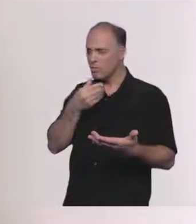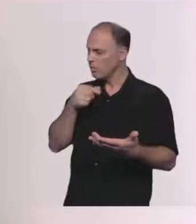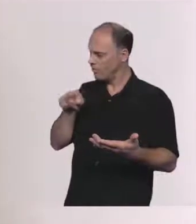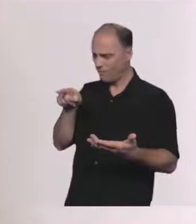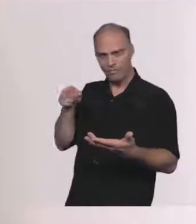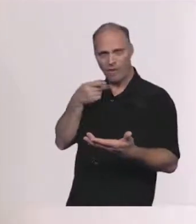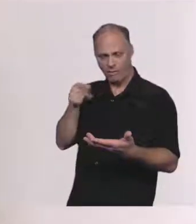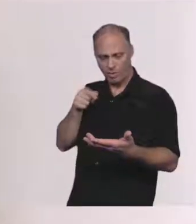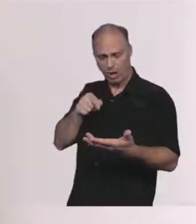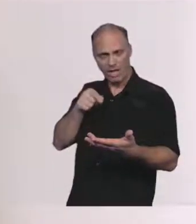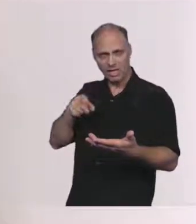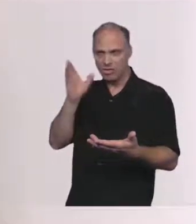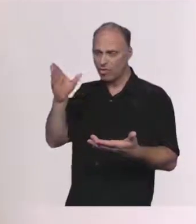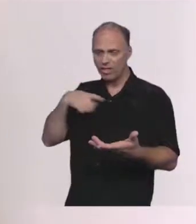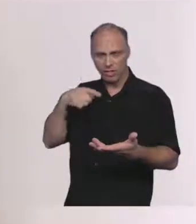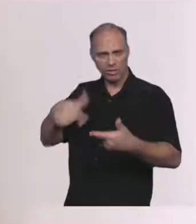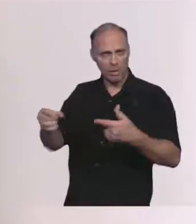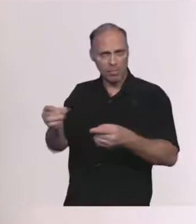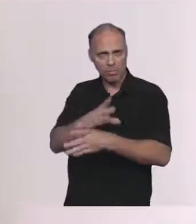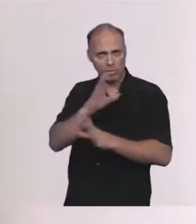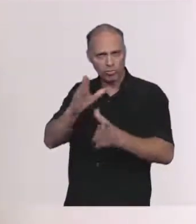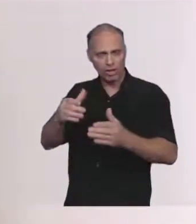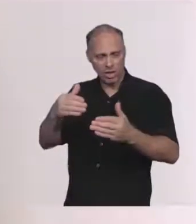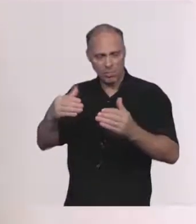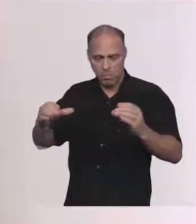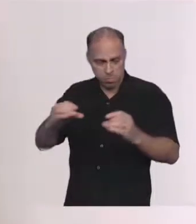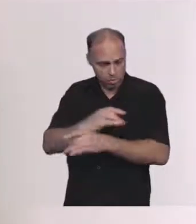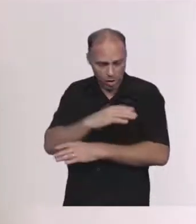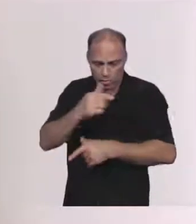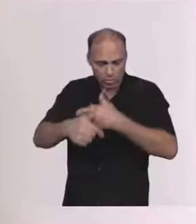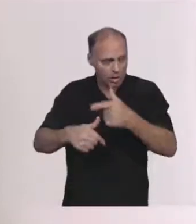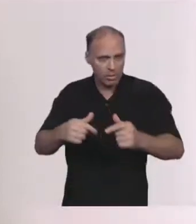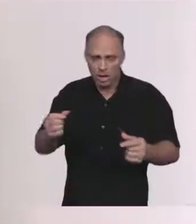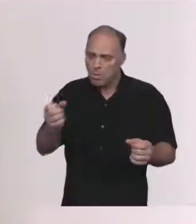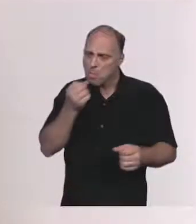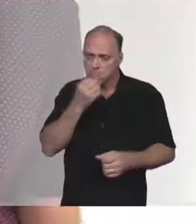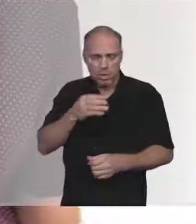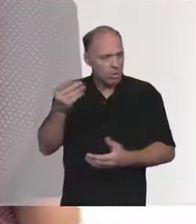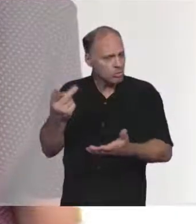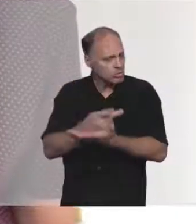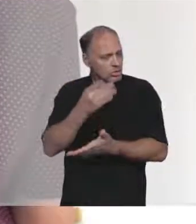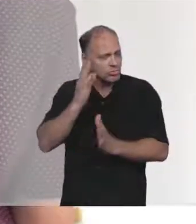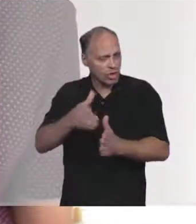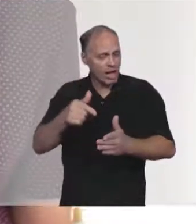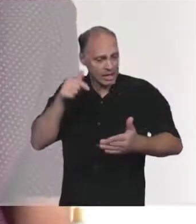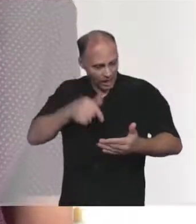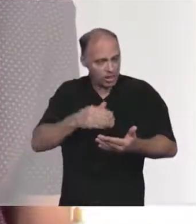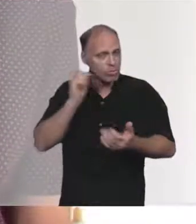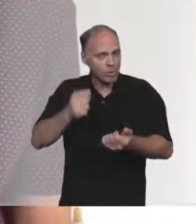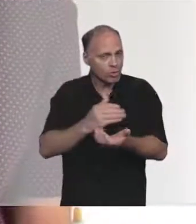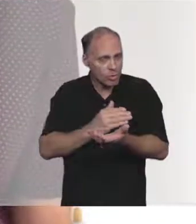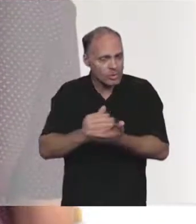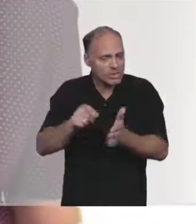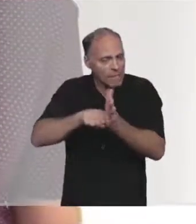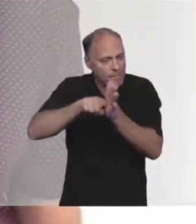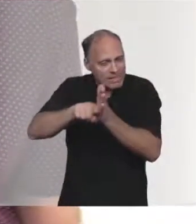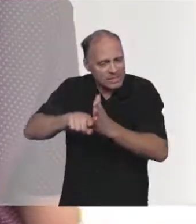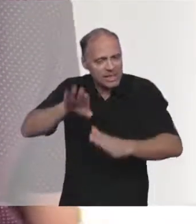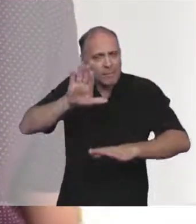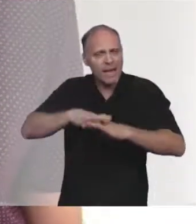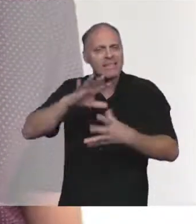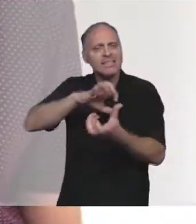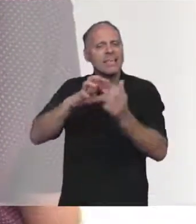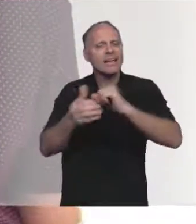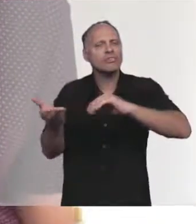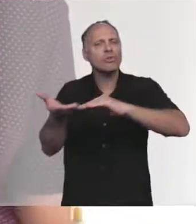cara, aqui já tem um trabalho pronto, tem um corpo de trabalho acontecendo e a partir daqui tu pode começar a tua pesquisa em